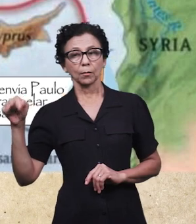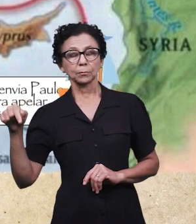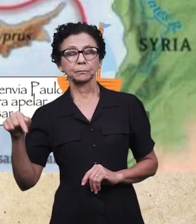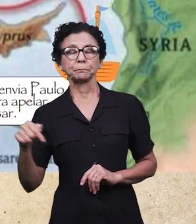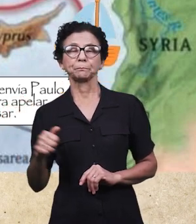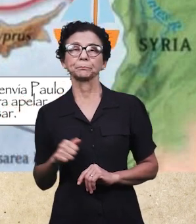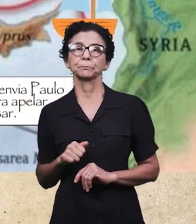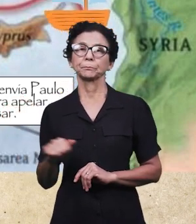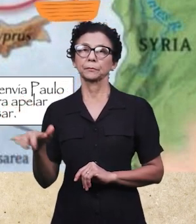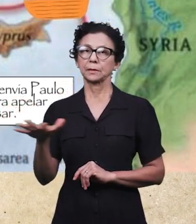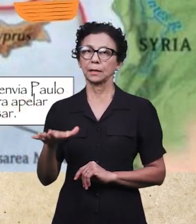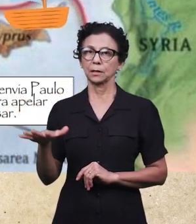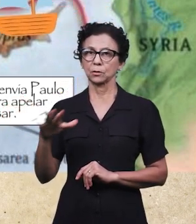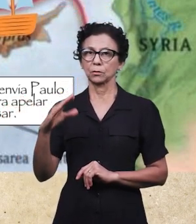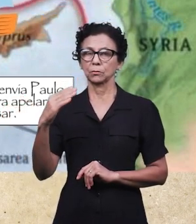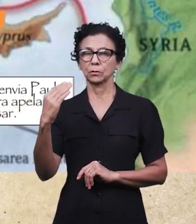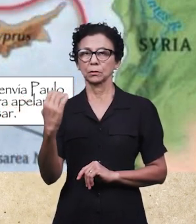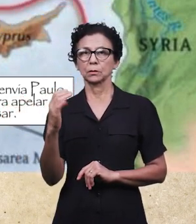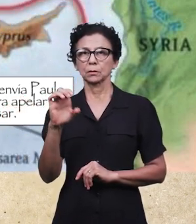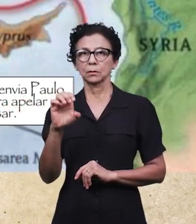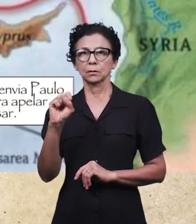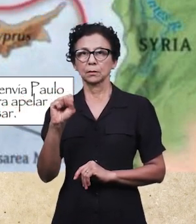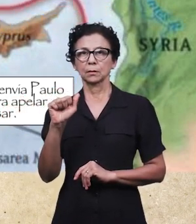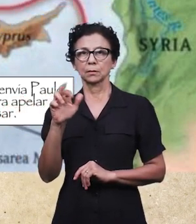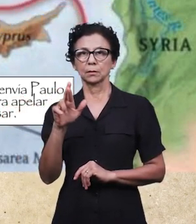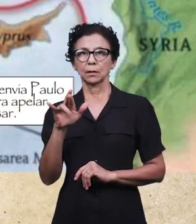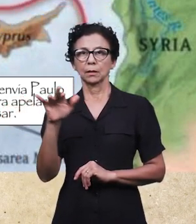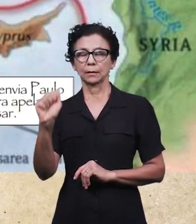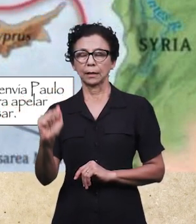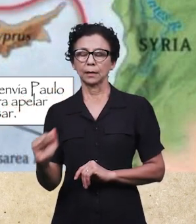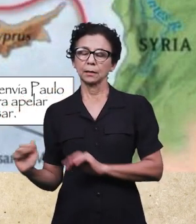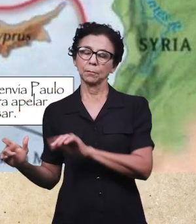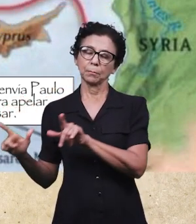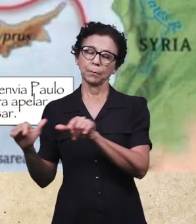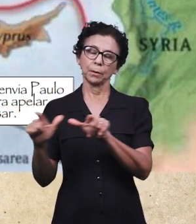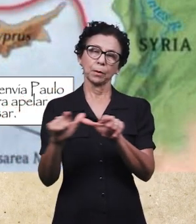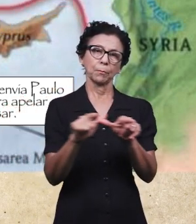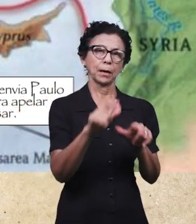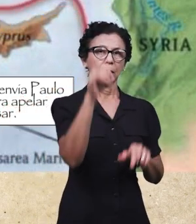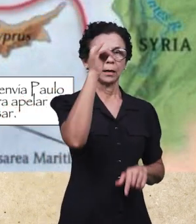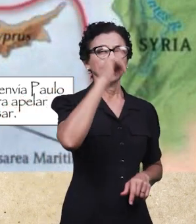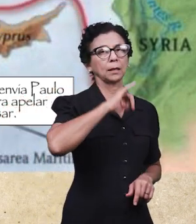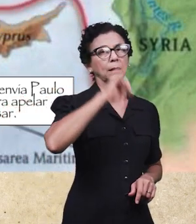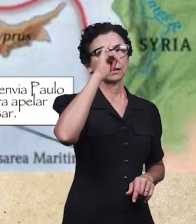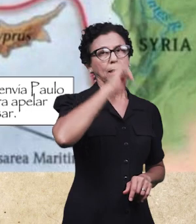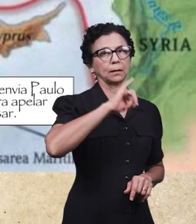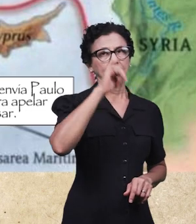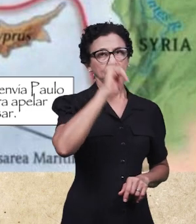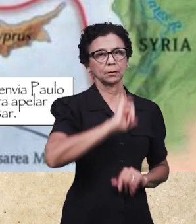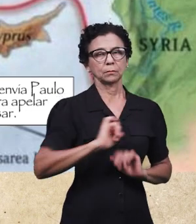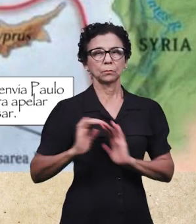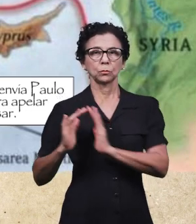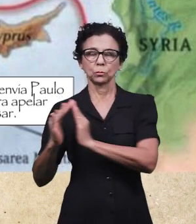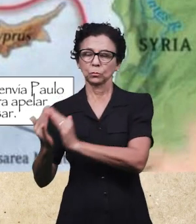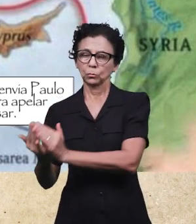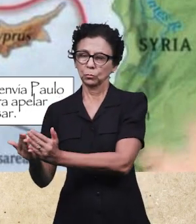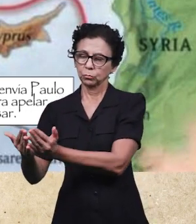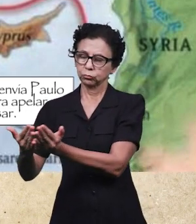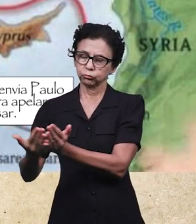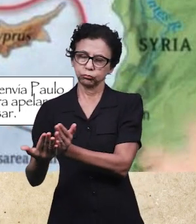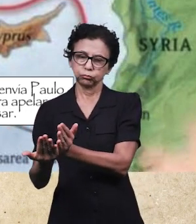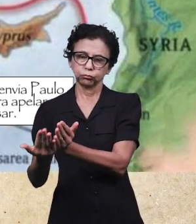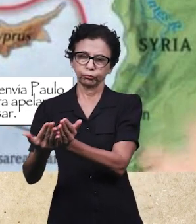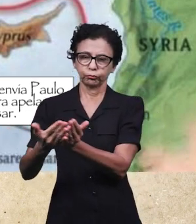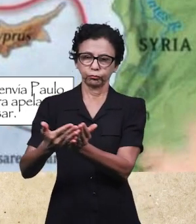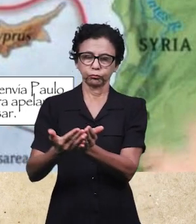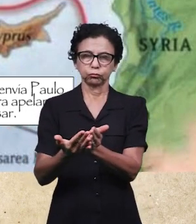né? Não é isso? E foi entregue a um centurião que pertencia à corte de César.